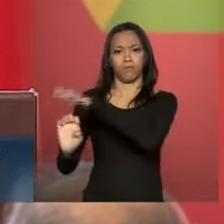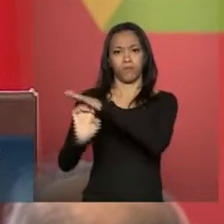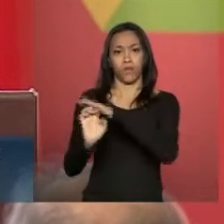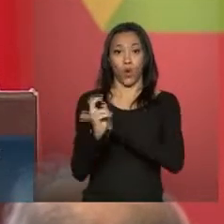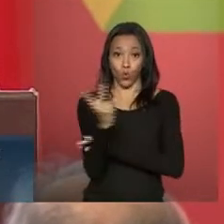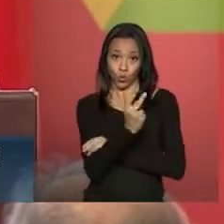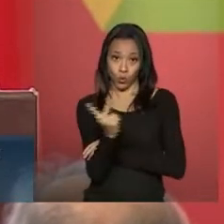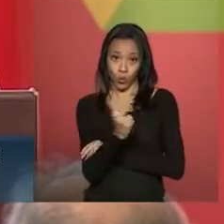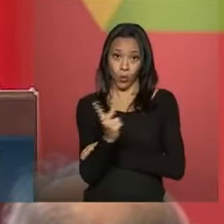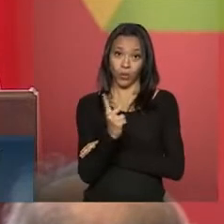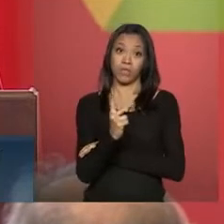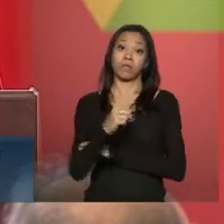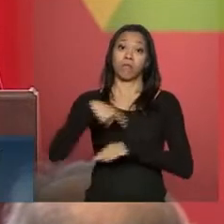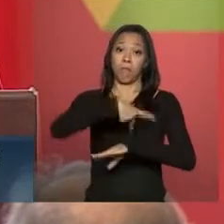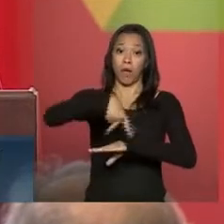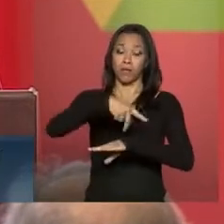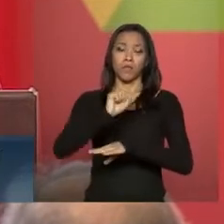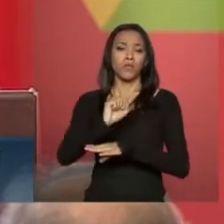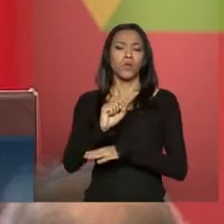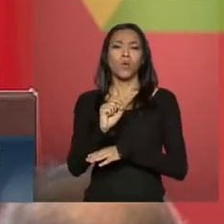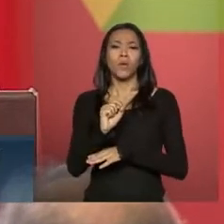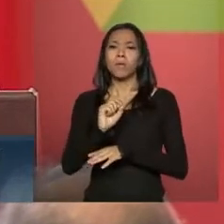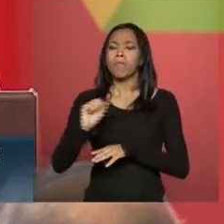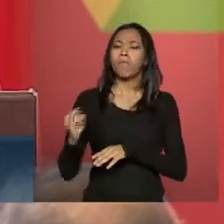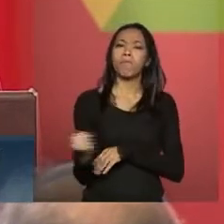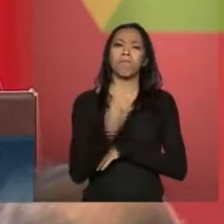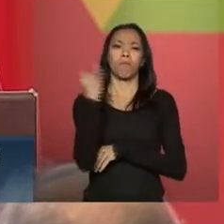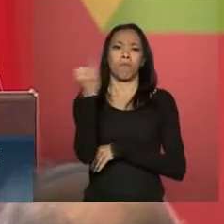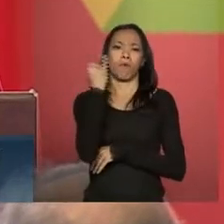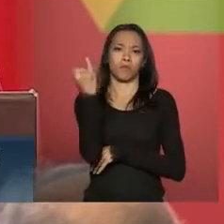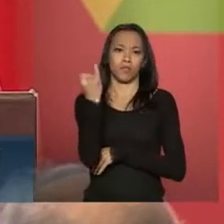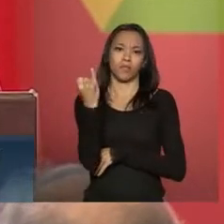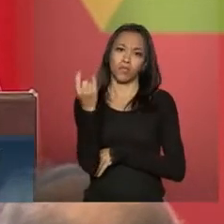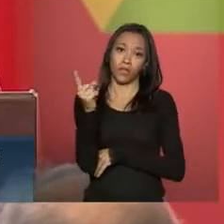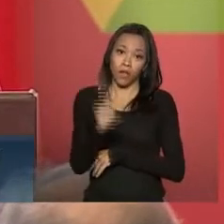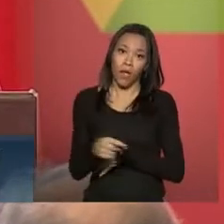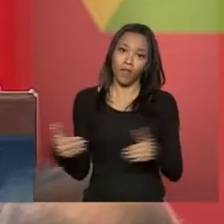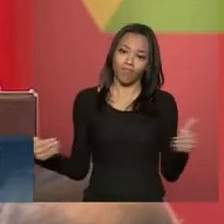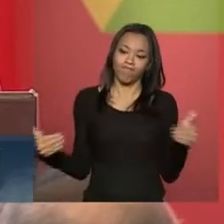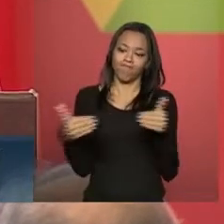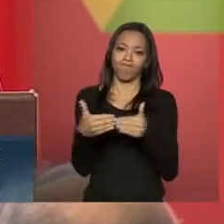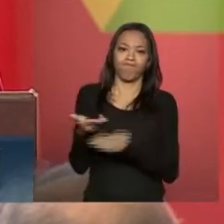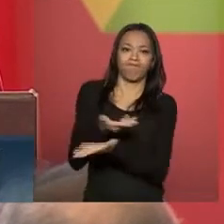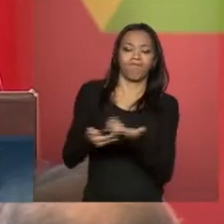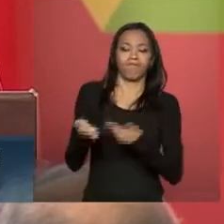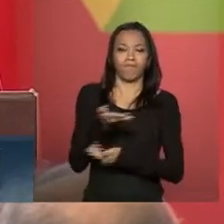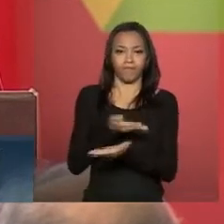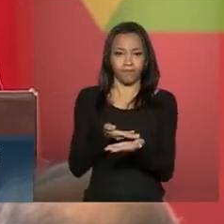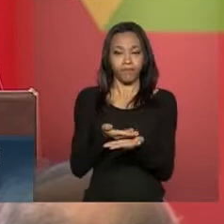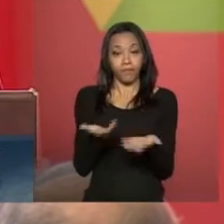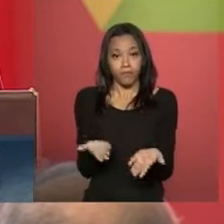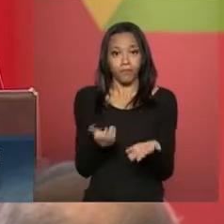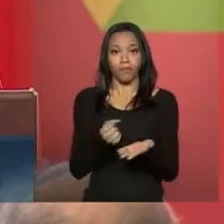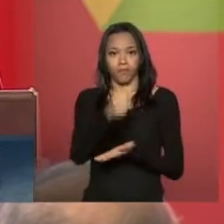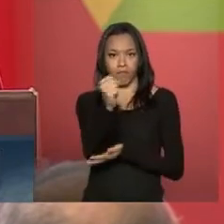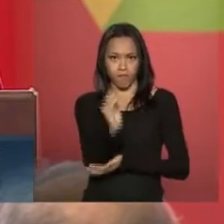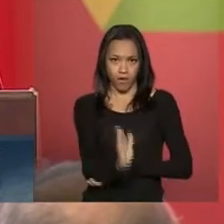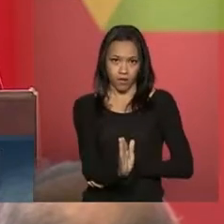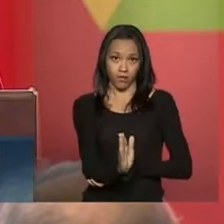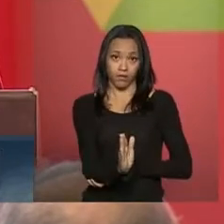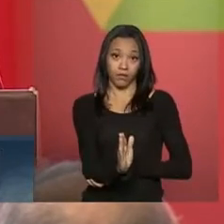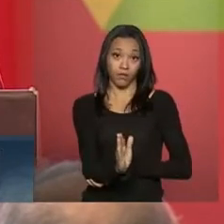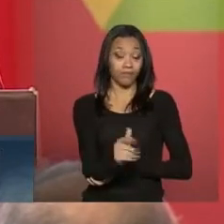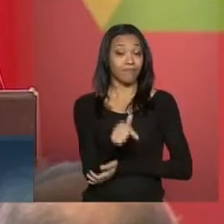o importante papel que exercem neste processo de aproximação. O Brasil